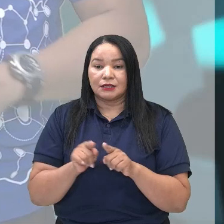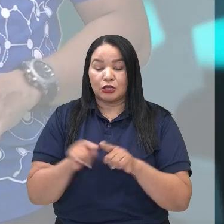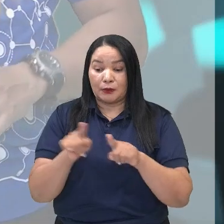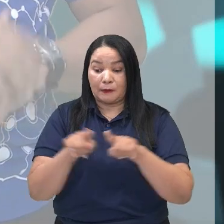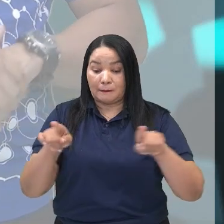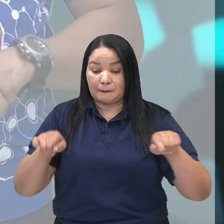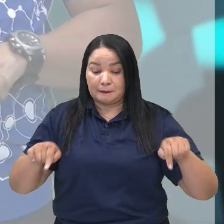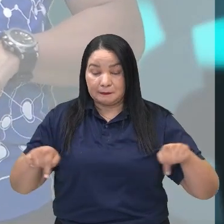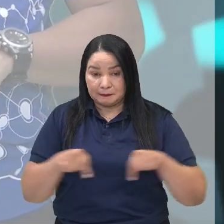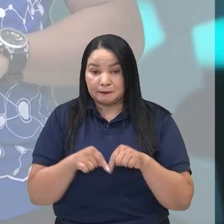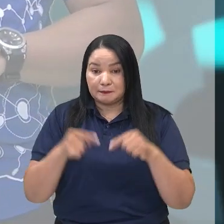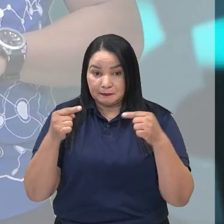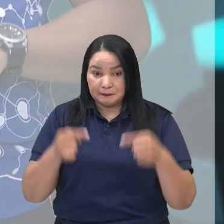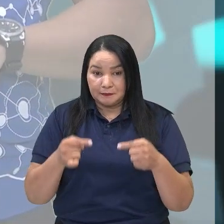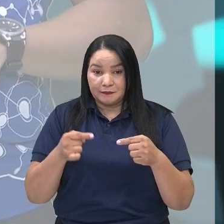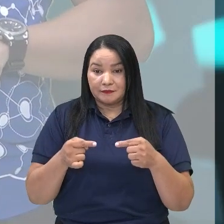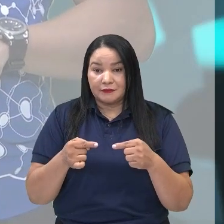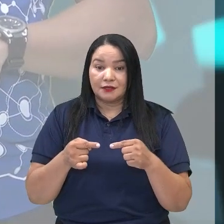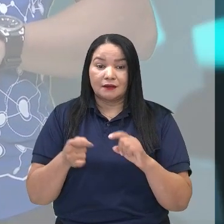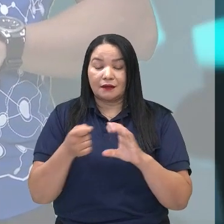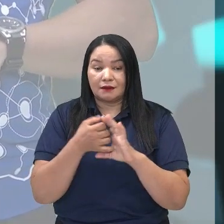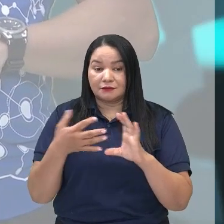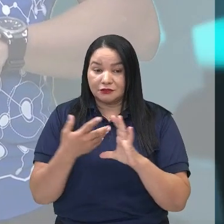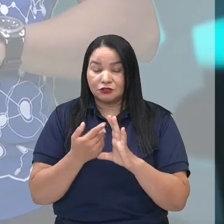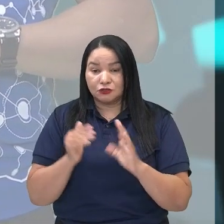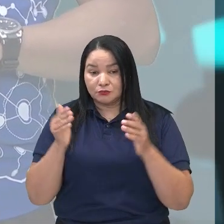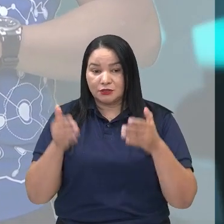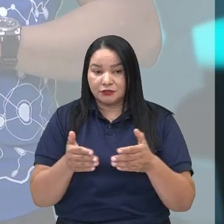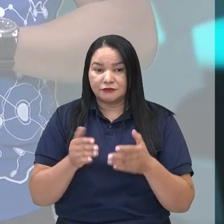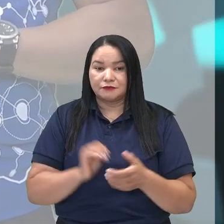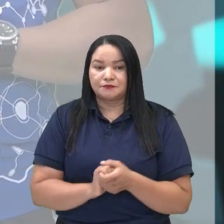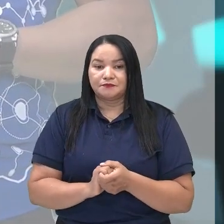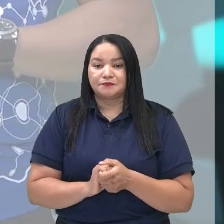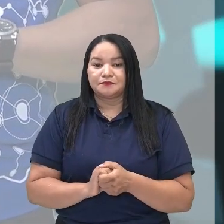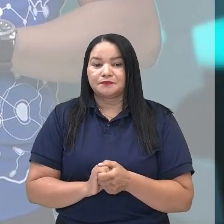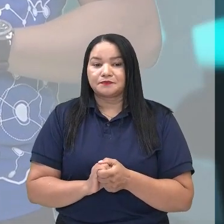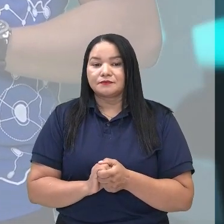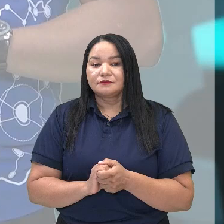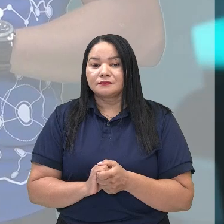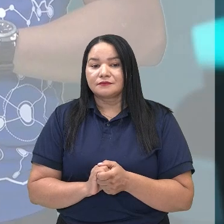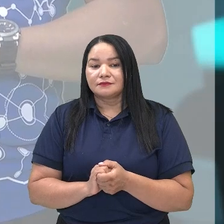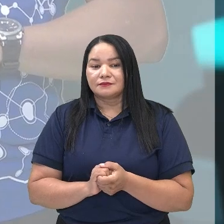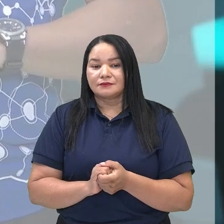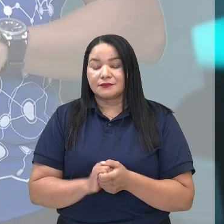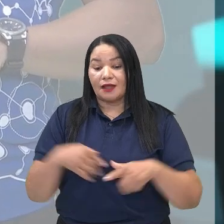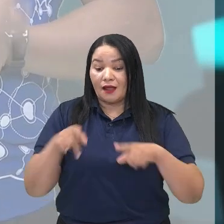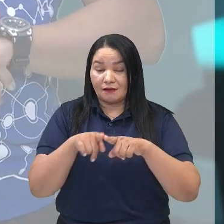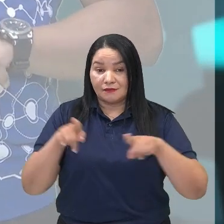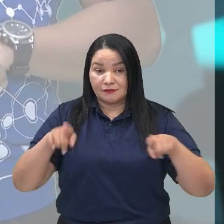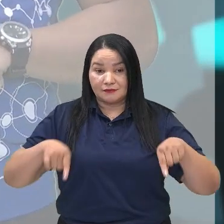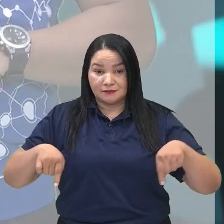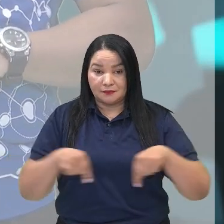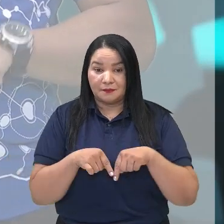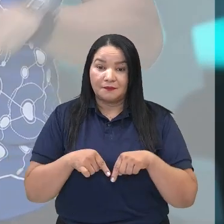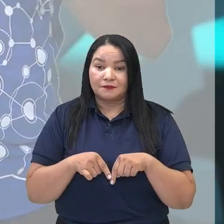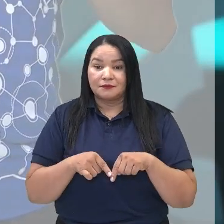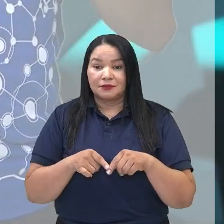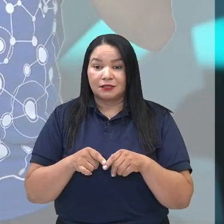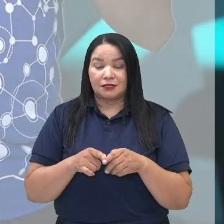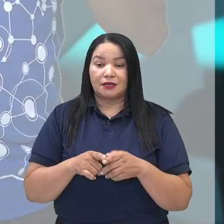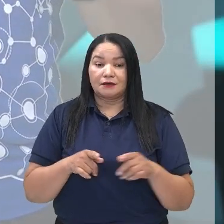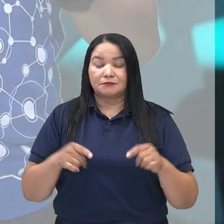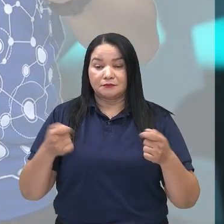com características específicas. Olha só, a quadra, pode voltar um pouquinho? A quadra do racquetball é uma área